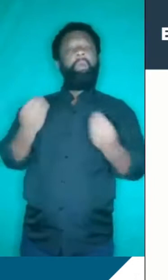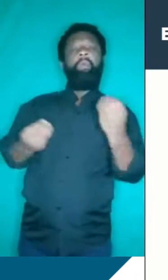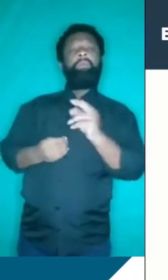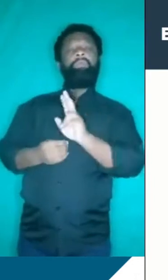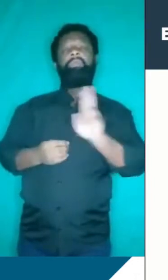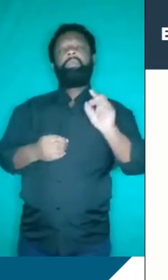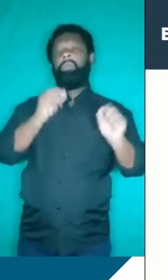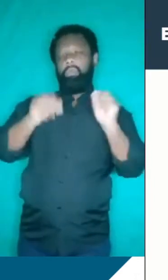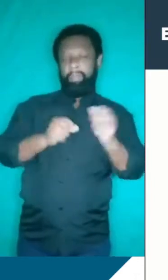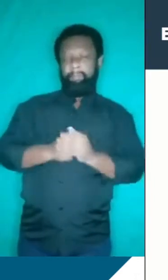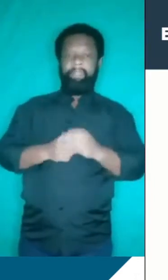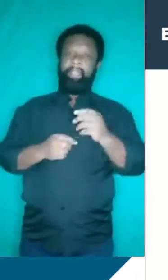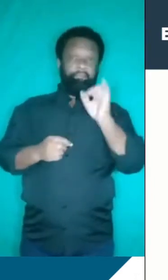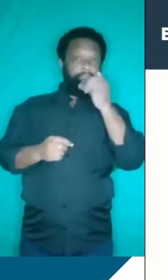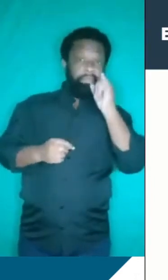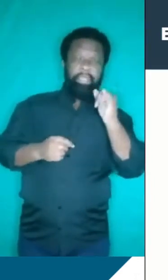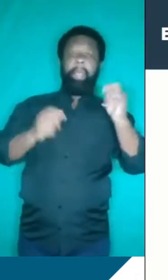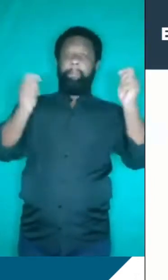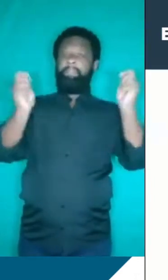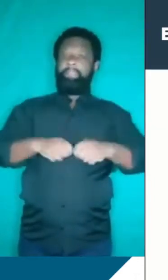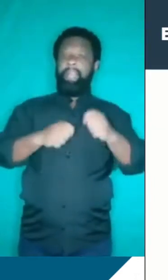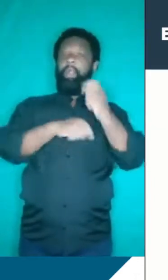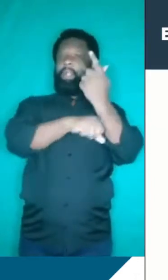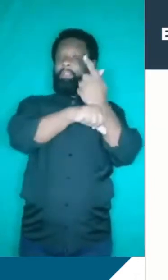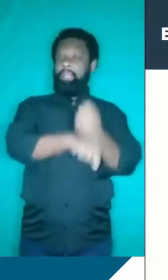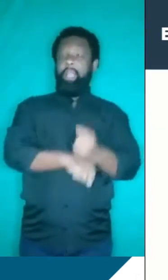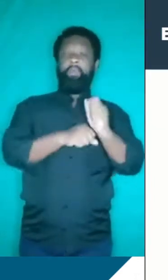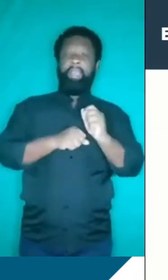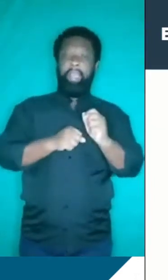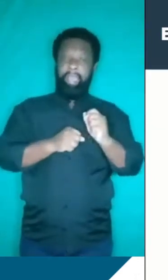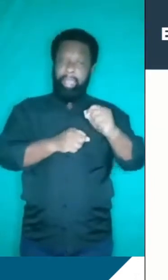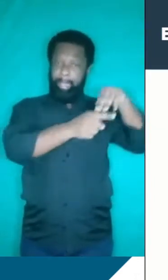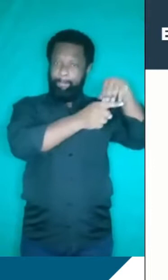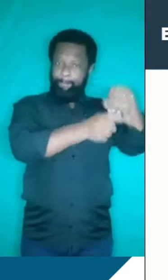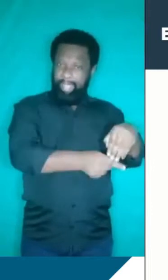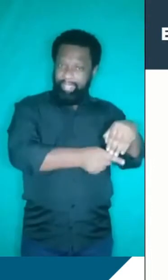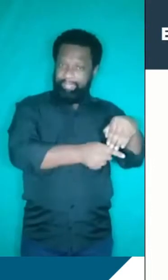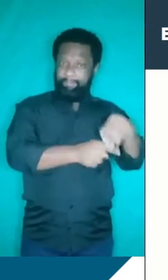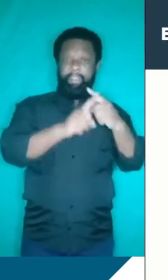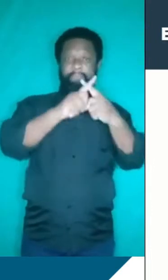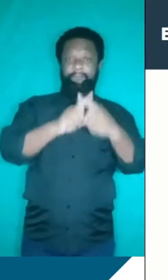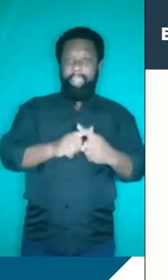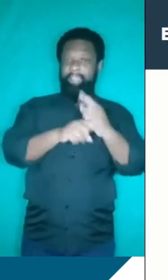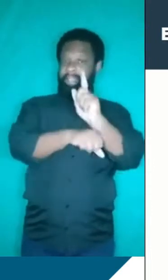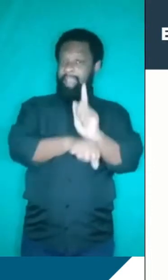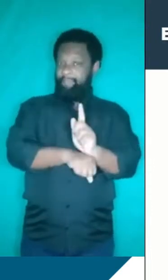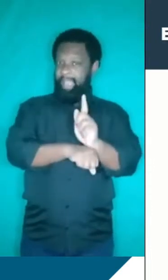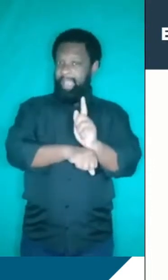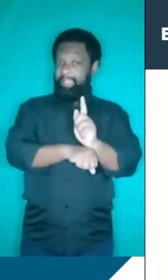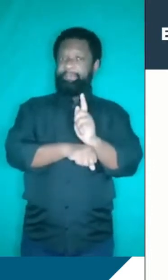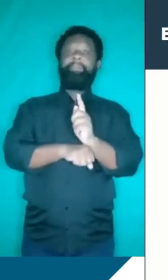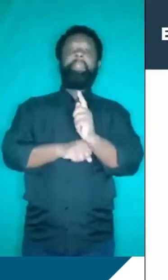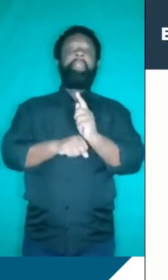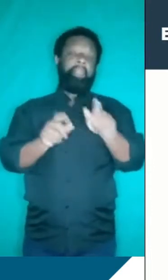energia potencial gravitacional? A energia potencial gravitacional é o produto da massa do corpo vezes a gravidade, a